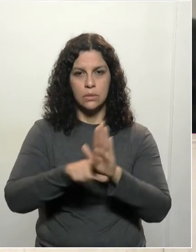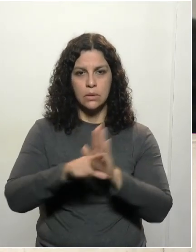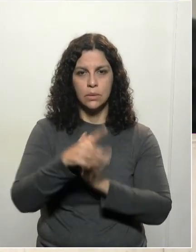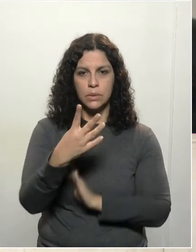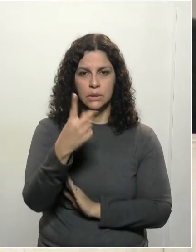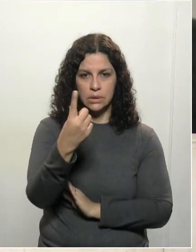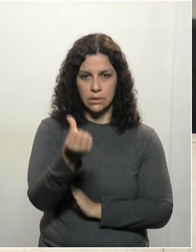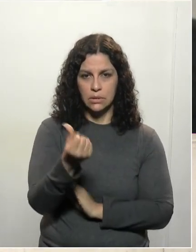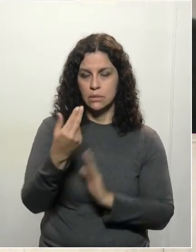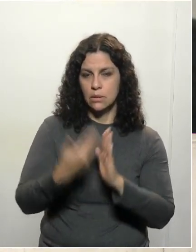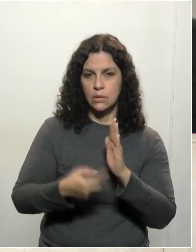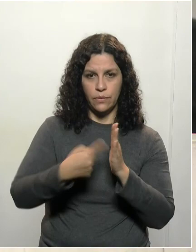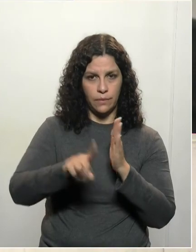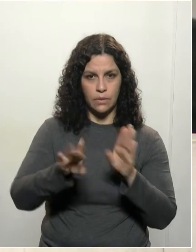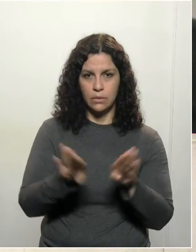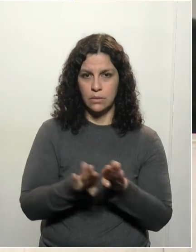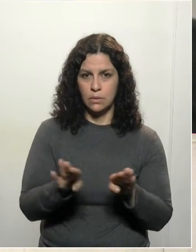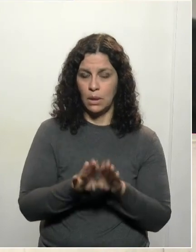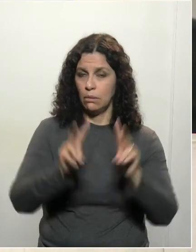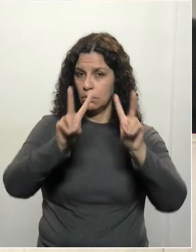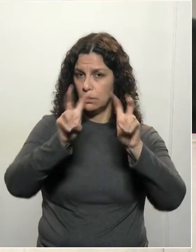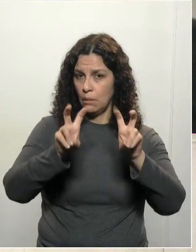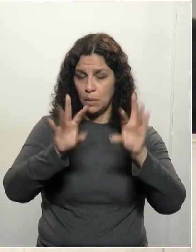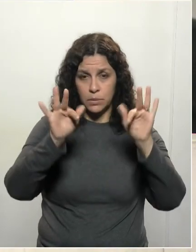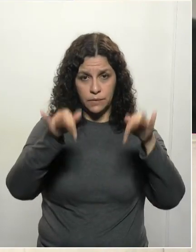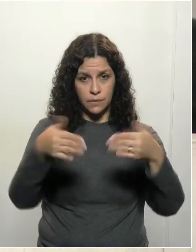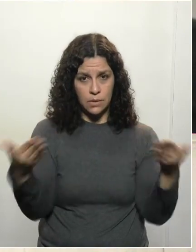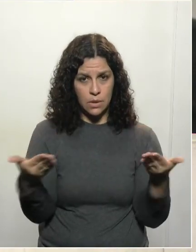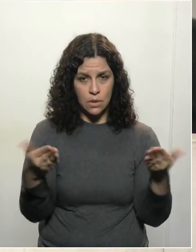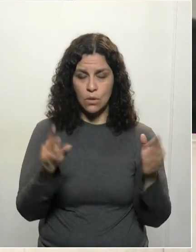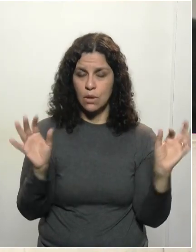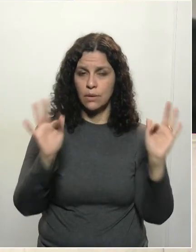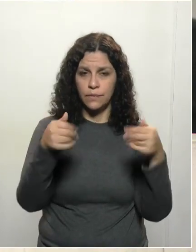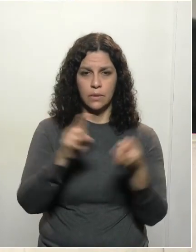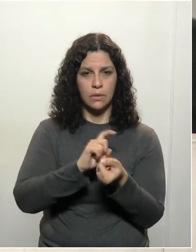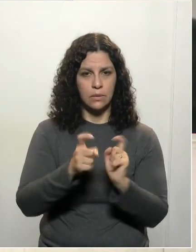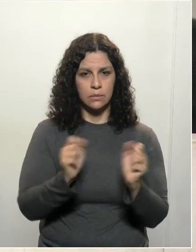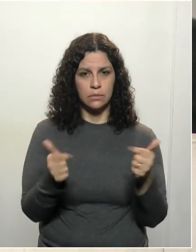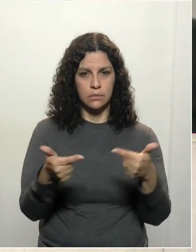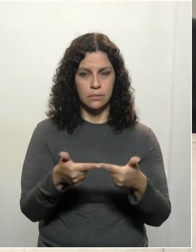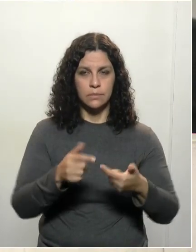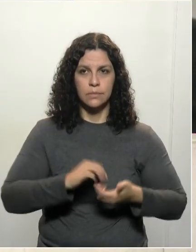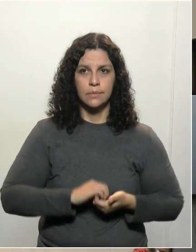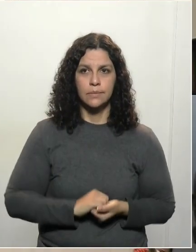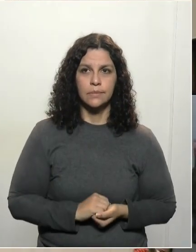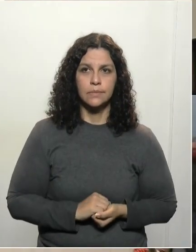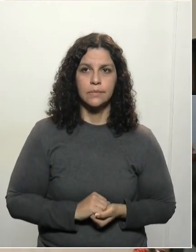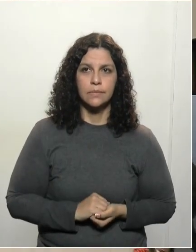416 e redação final. Nada mais havendo a ser tratado, levanta-se a sessão.